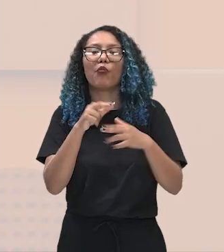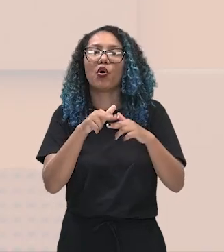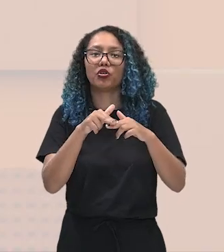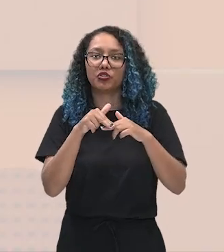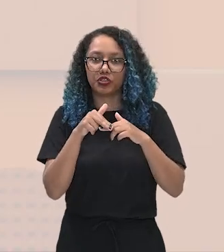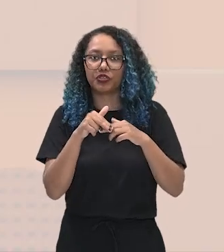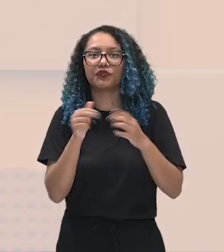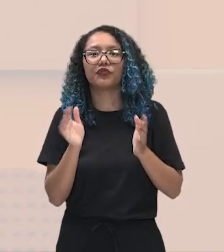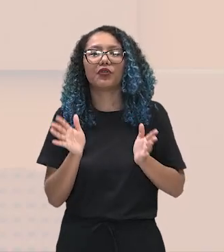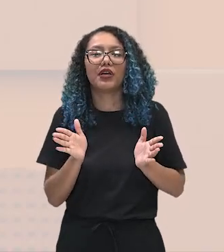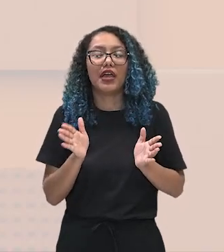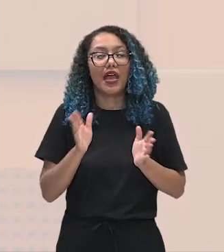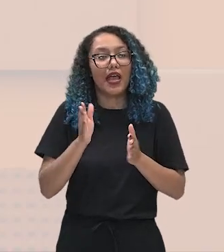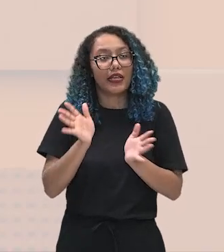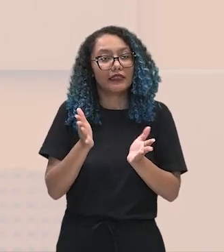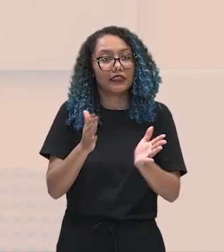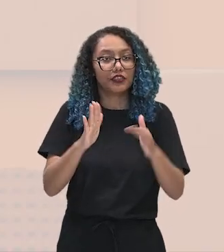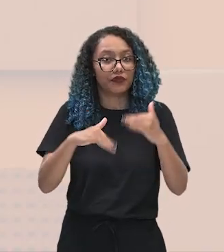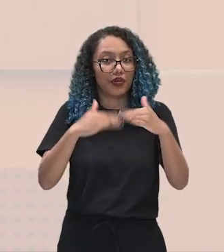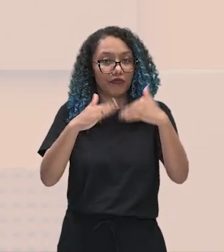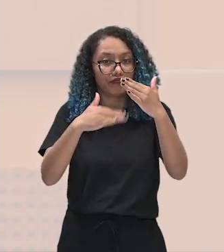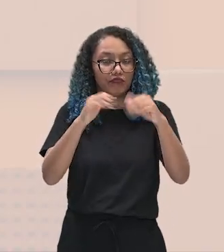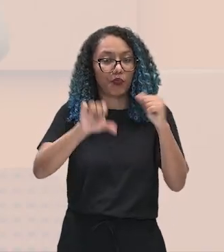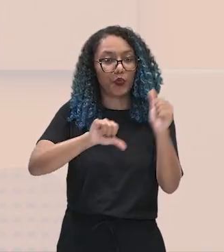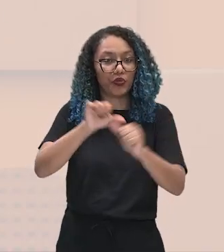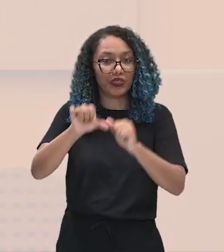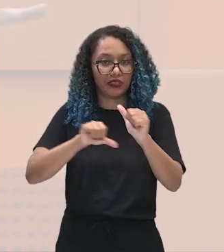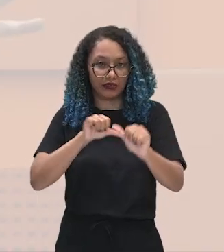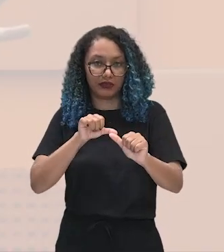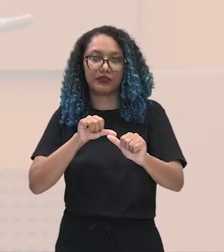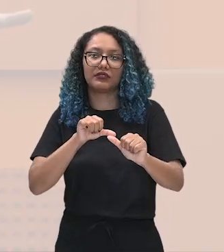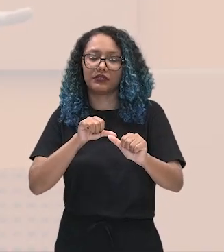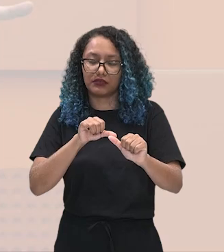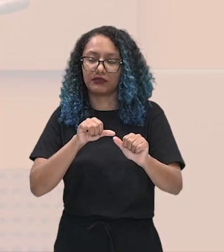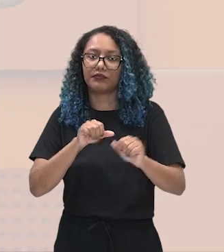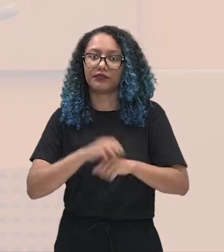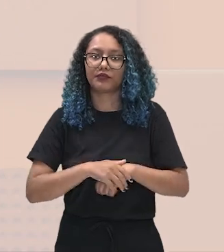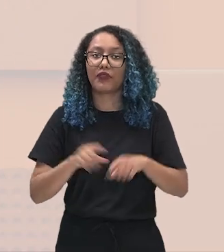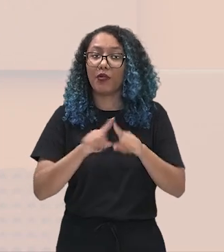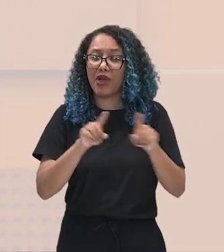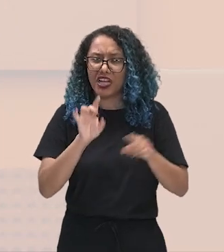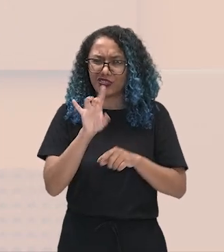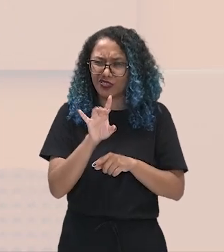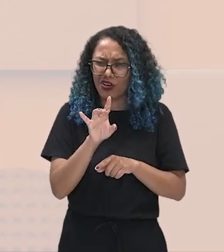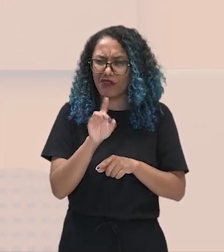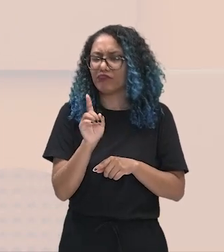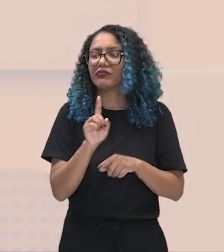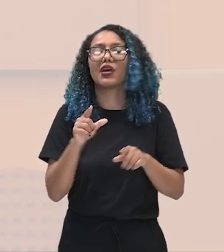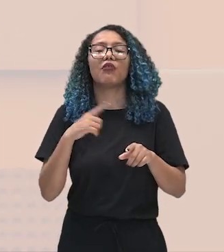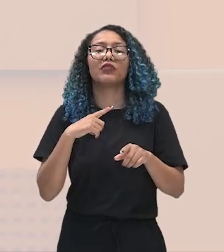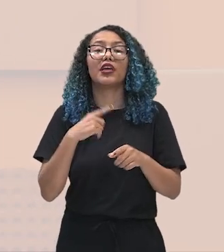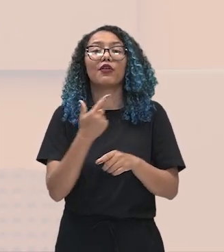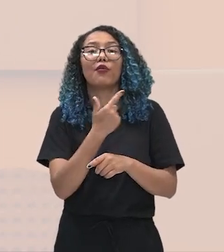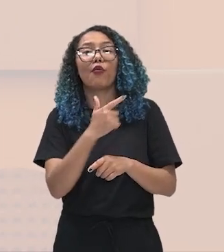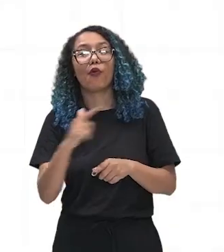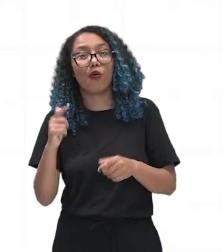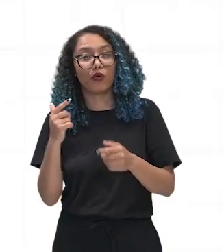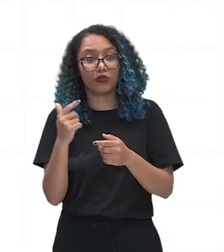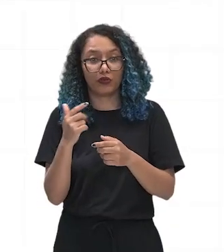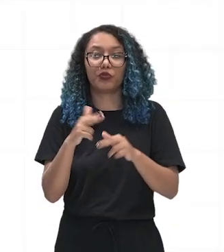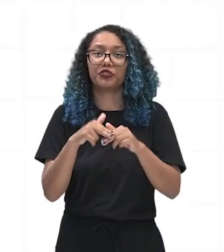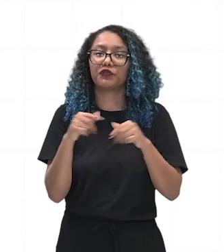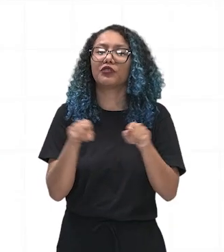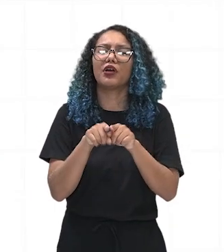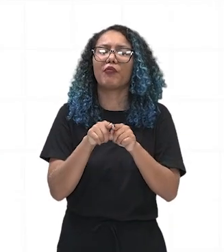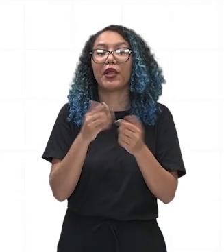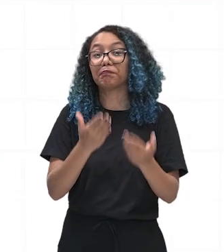iria começar a vivenciar a partir do século XIV, tá? Mas não é só isso também. A gente tem aí as guerras, olha só.